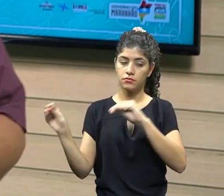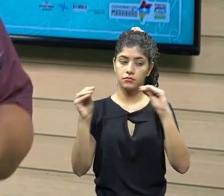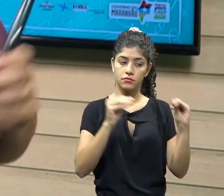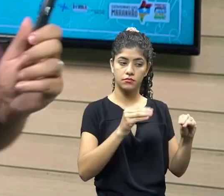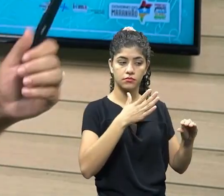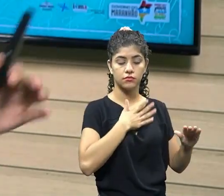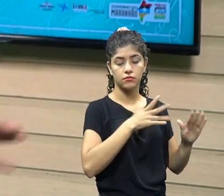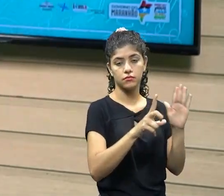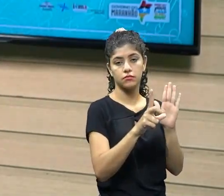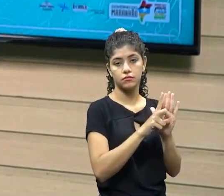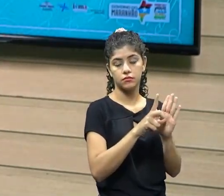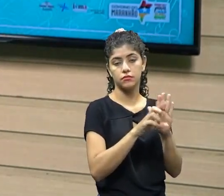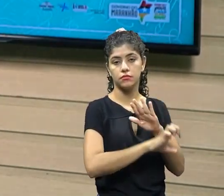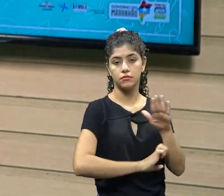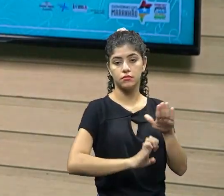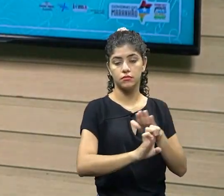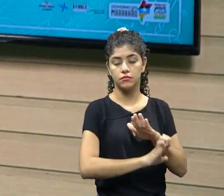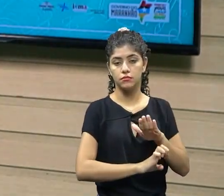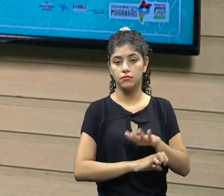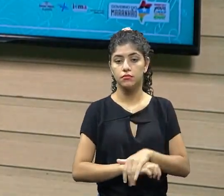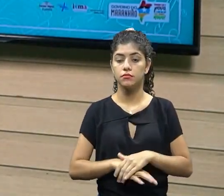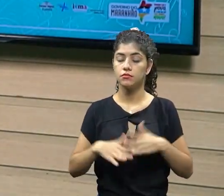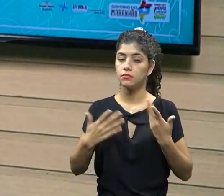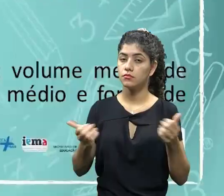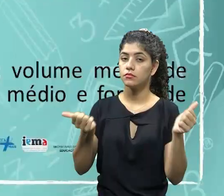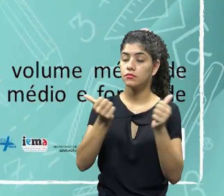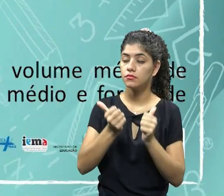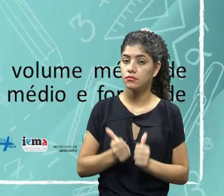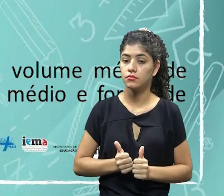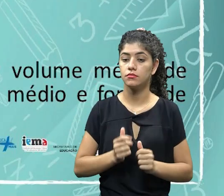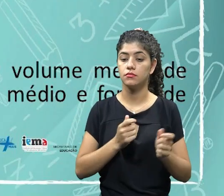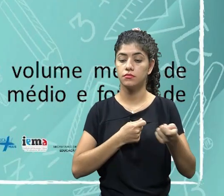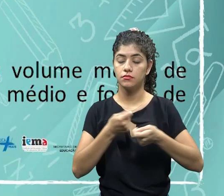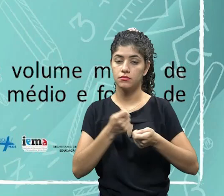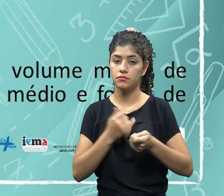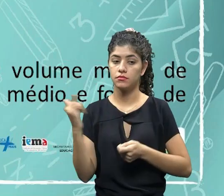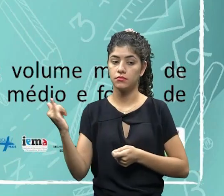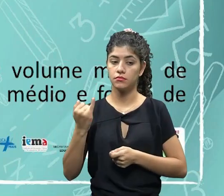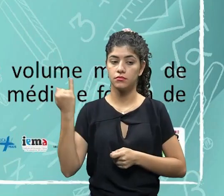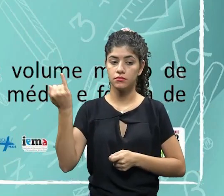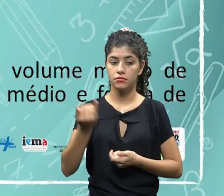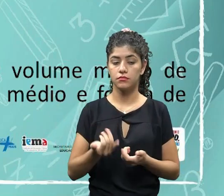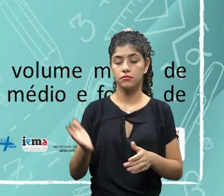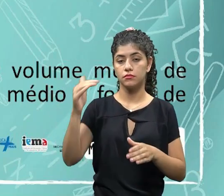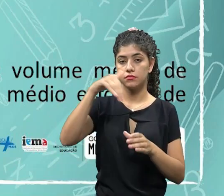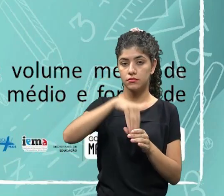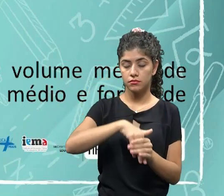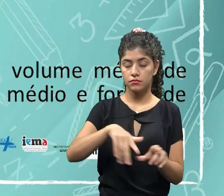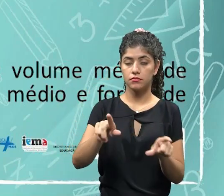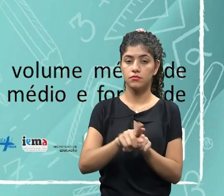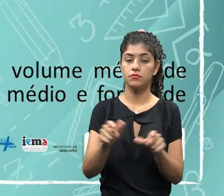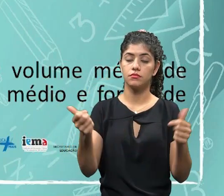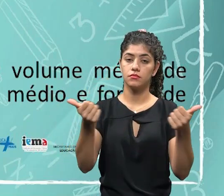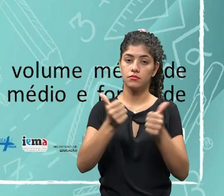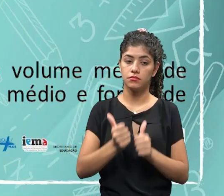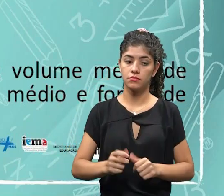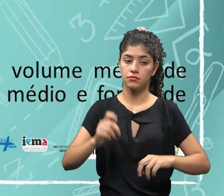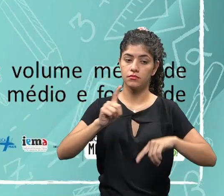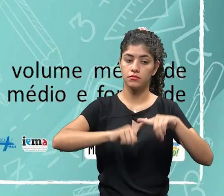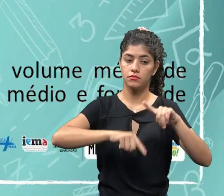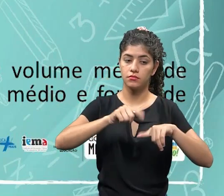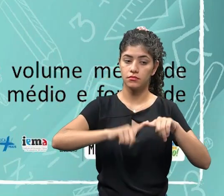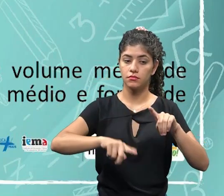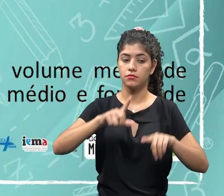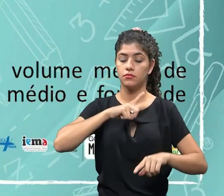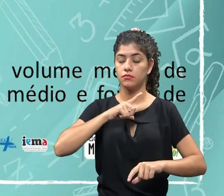organização. Então, a análise financeira é exatamente importante. Dentro desse análise financeira de um produto, também tem os prazos